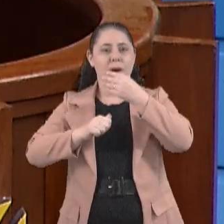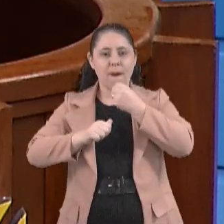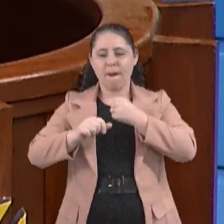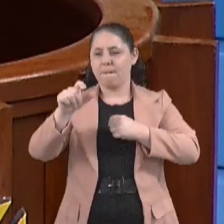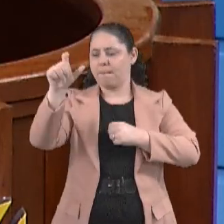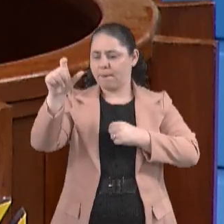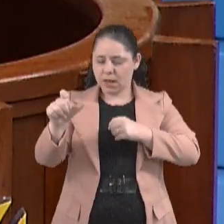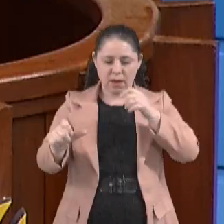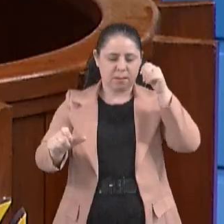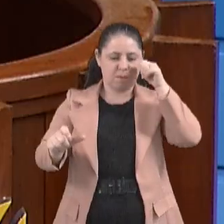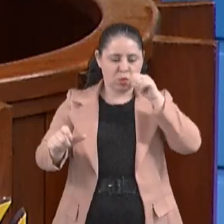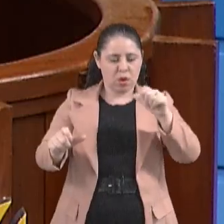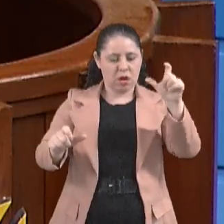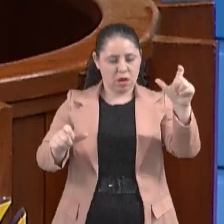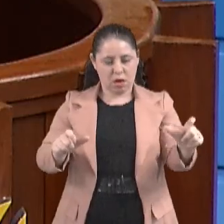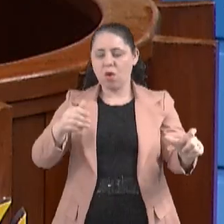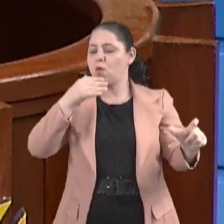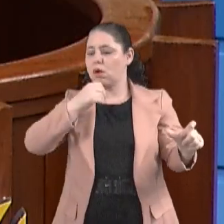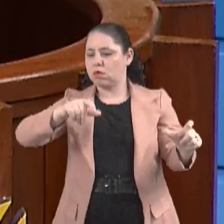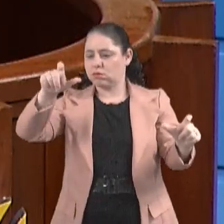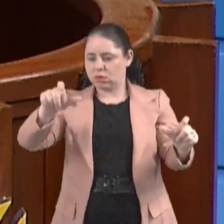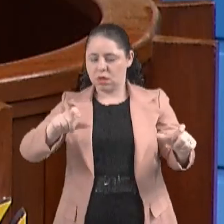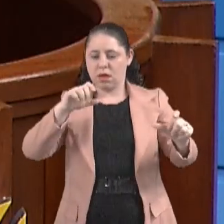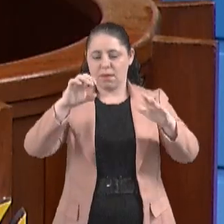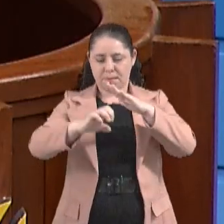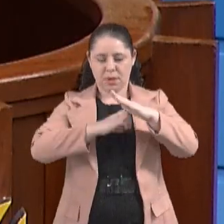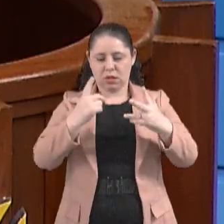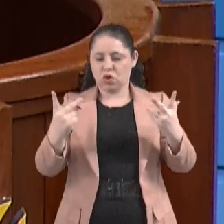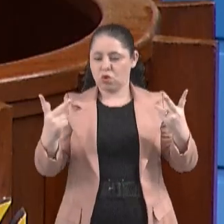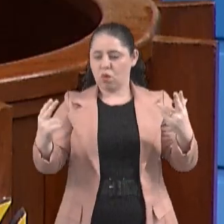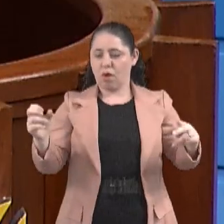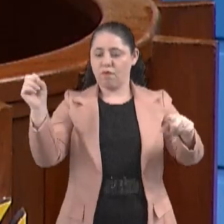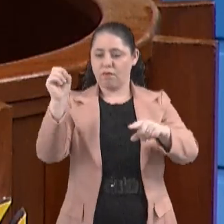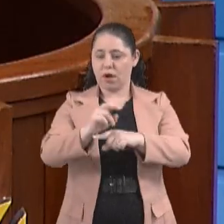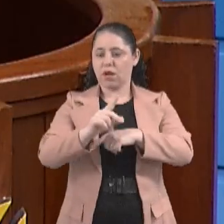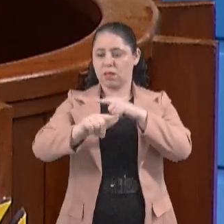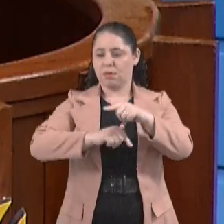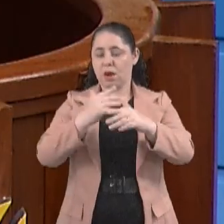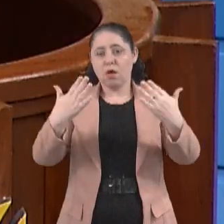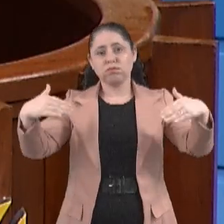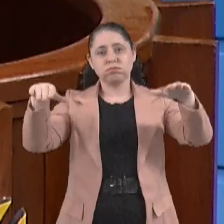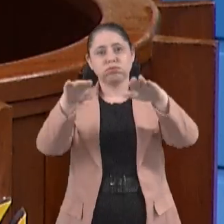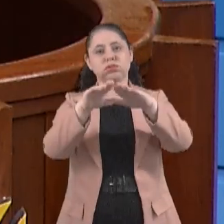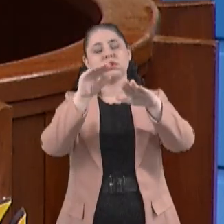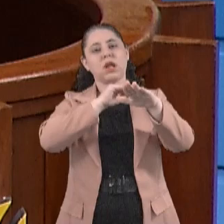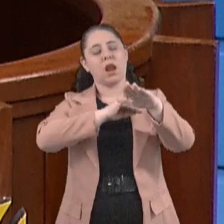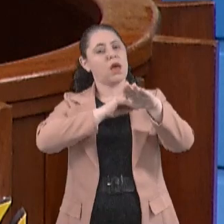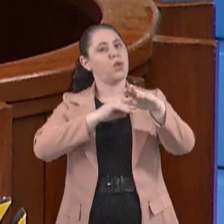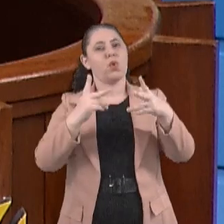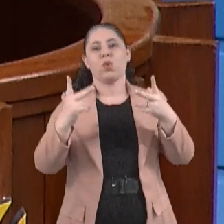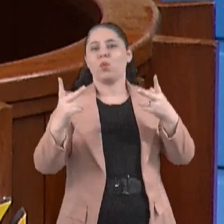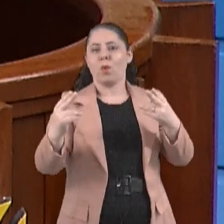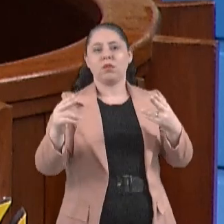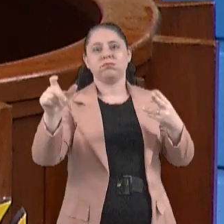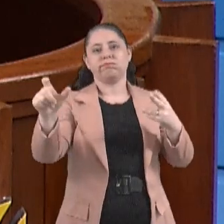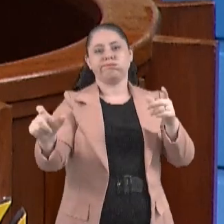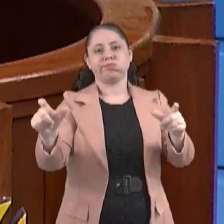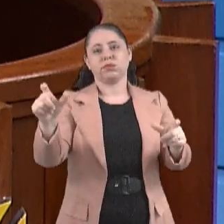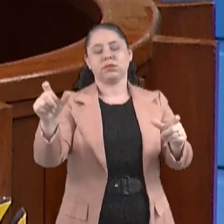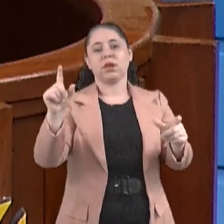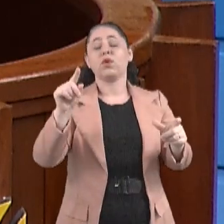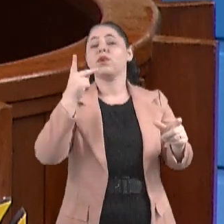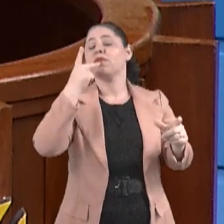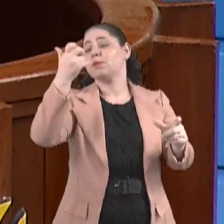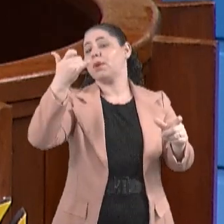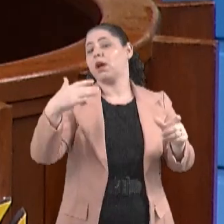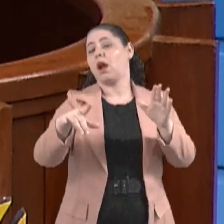mesma função, na mesma empresa em que trabalha um homem, que ela tenha obrigatoriamente que ter o mesmo salário que ele. É isso que